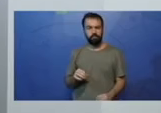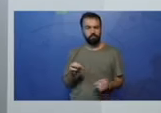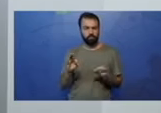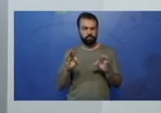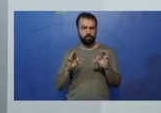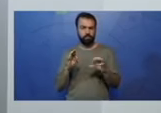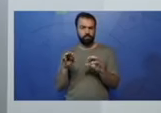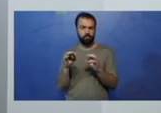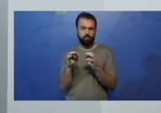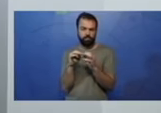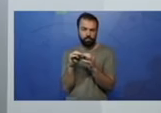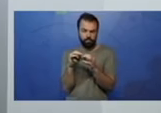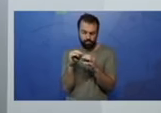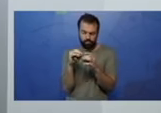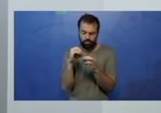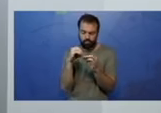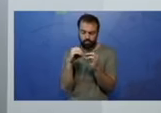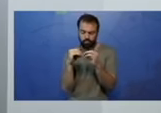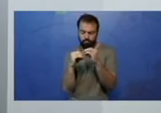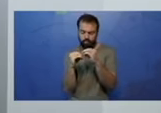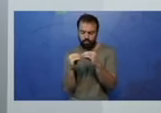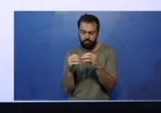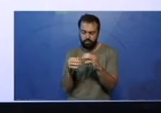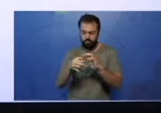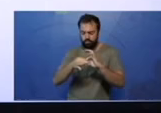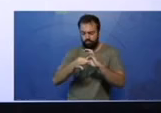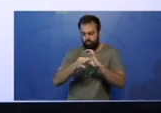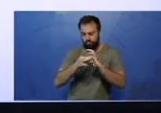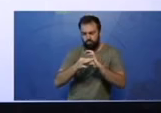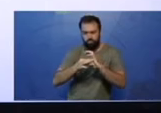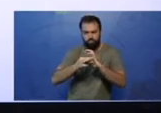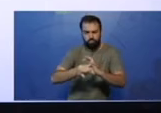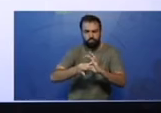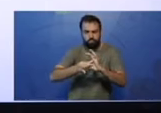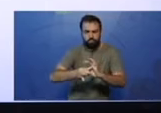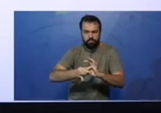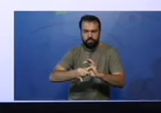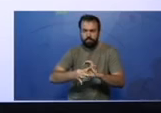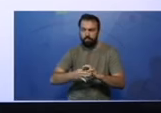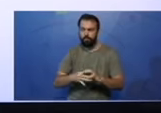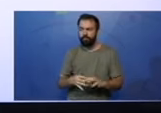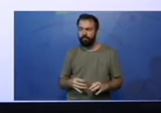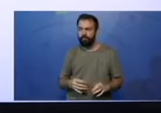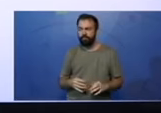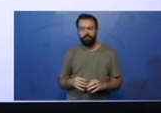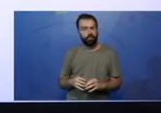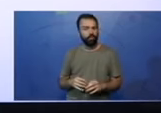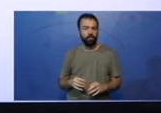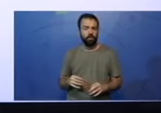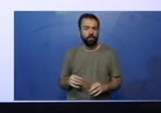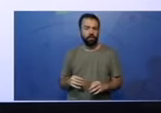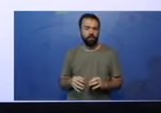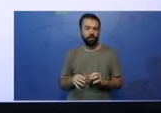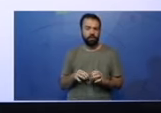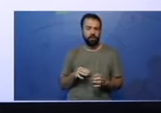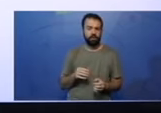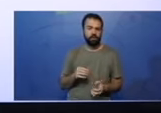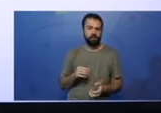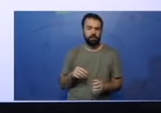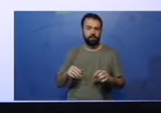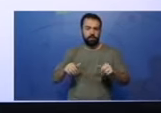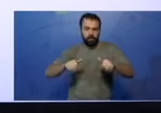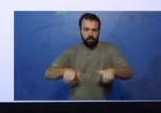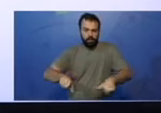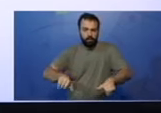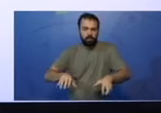muito organizadas e existe uma atração muito forte entre essas partículas, o que não permite que ele se movimente. Por isso,